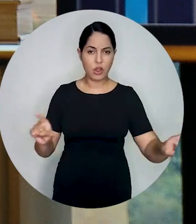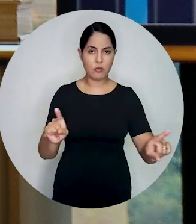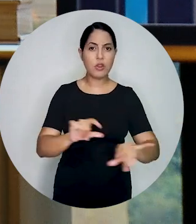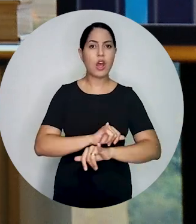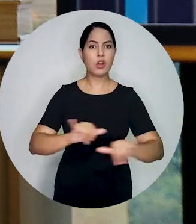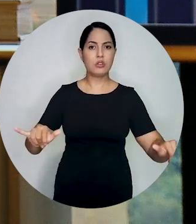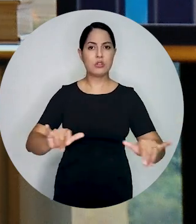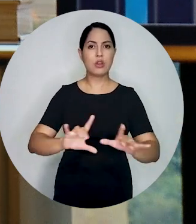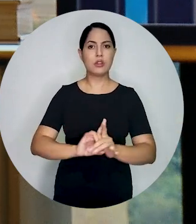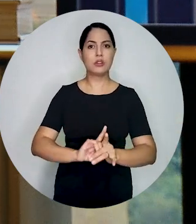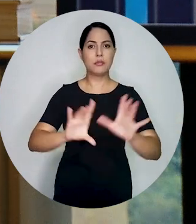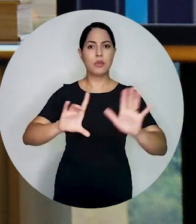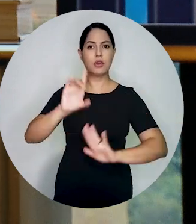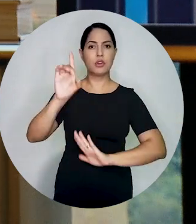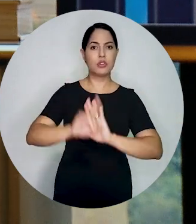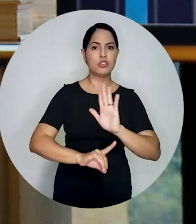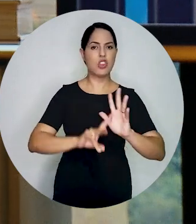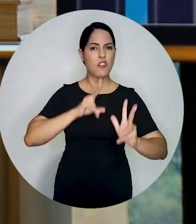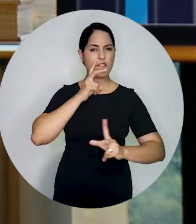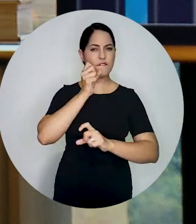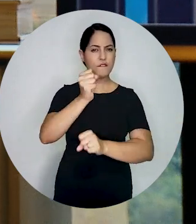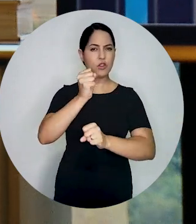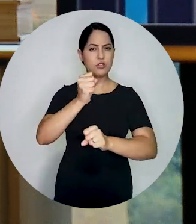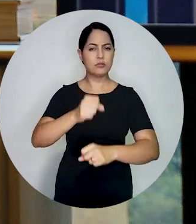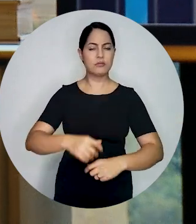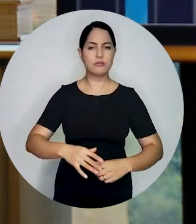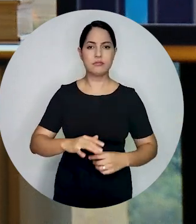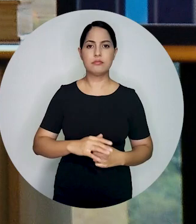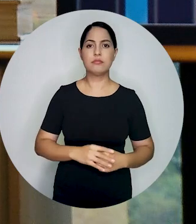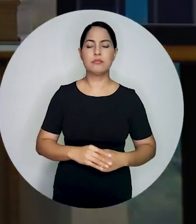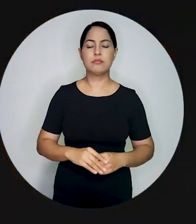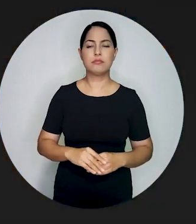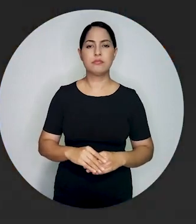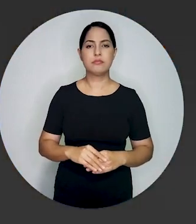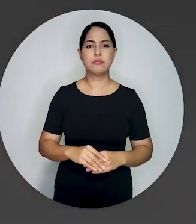repitam, além de reafirmar a força do Estado Democrático de Direito.